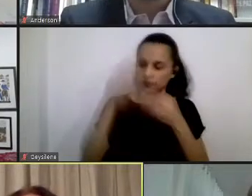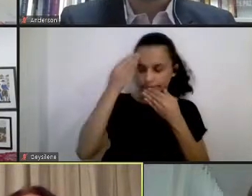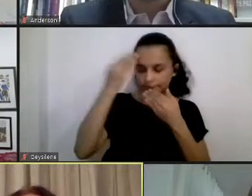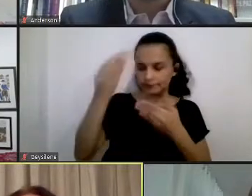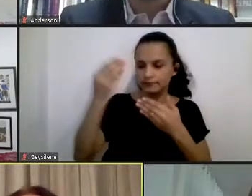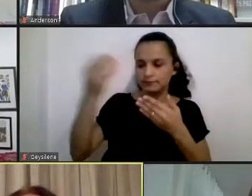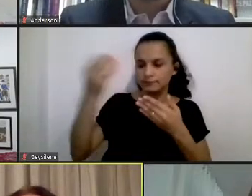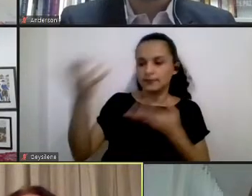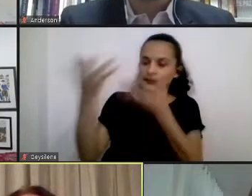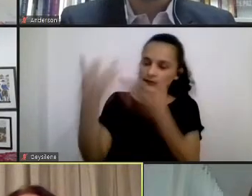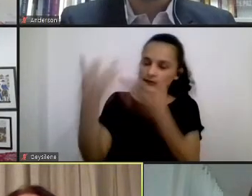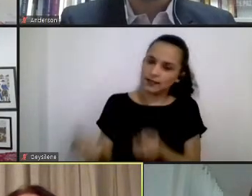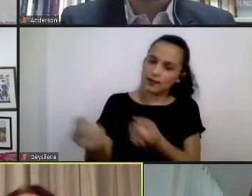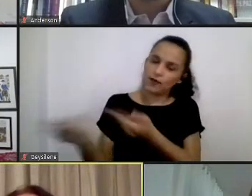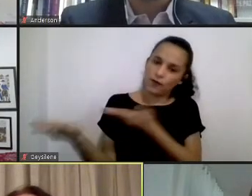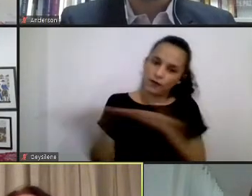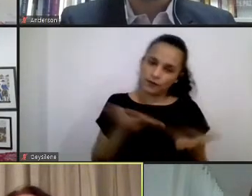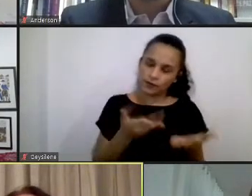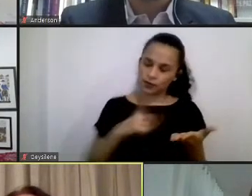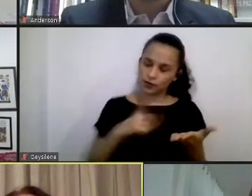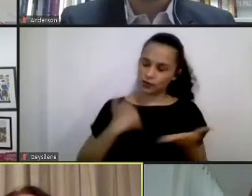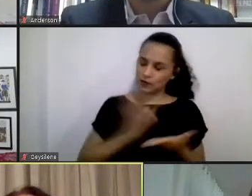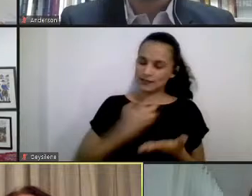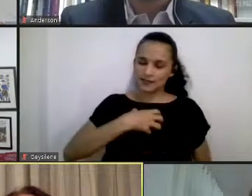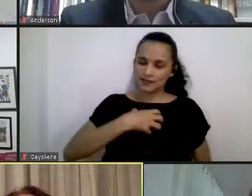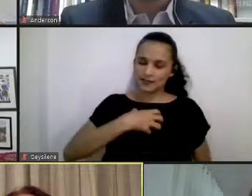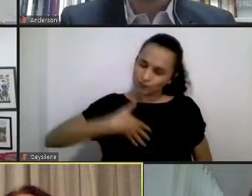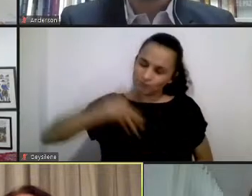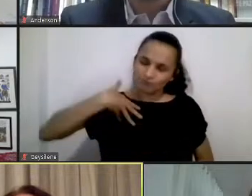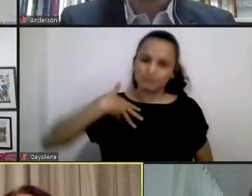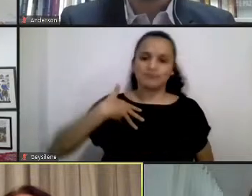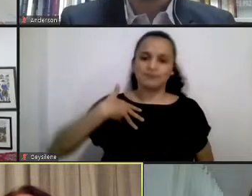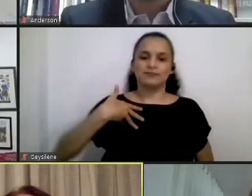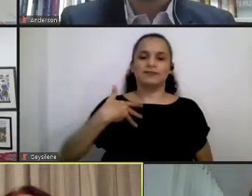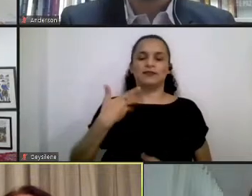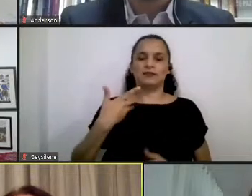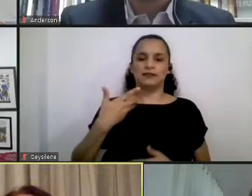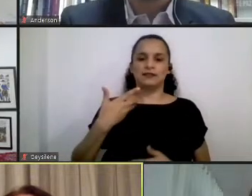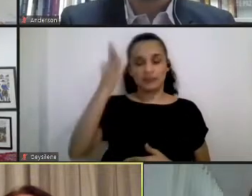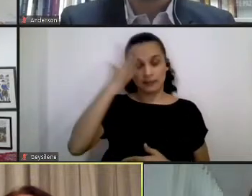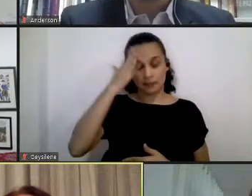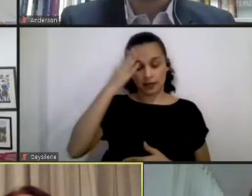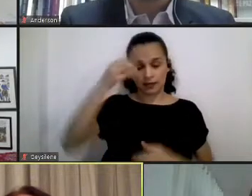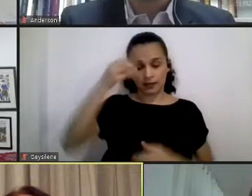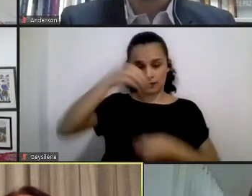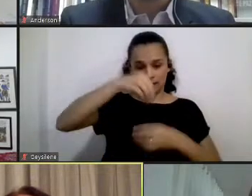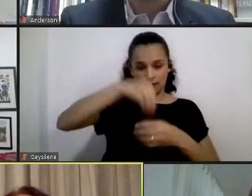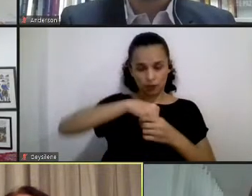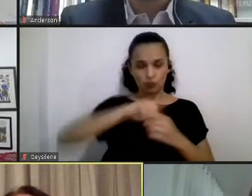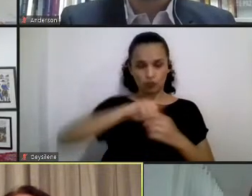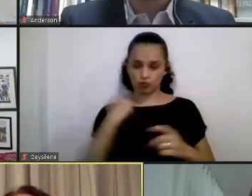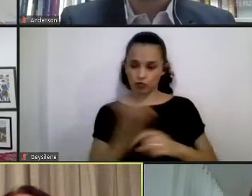convite. Para nós é um orgulho dizer que temos, entre nossos doutores honoris causa, um dos